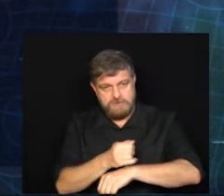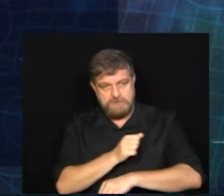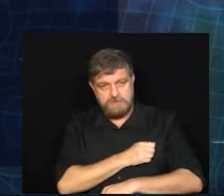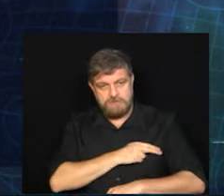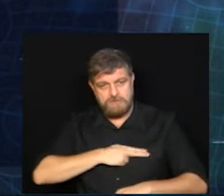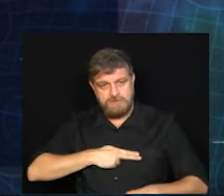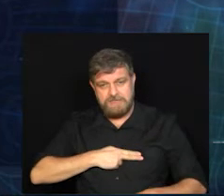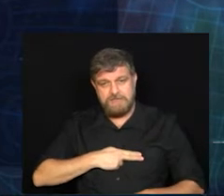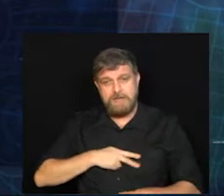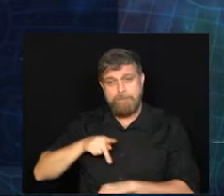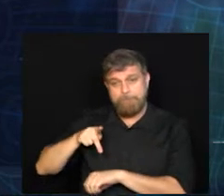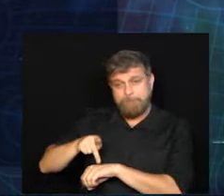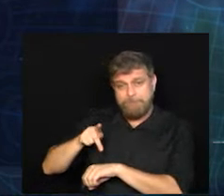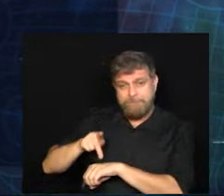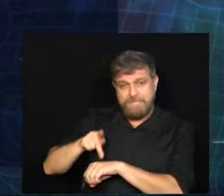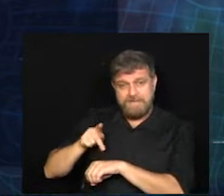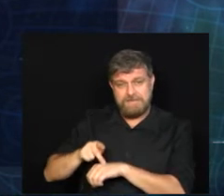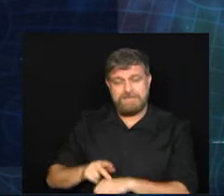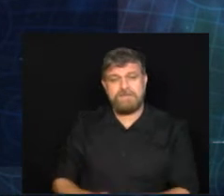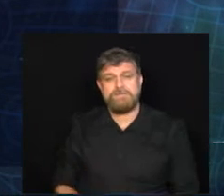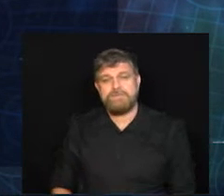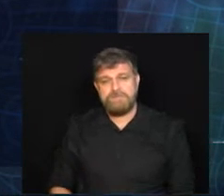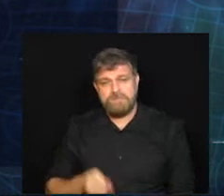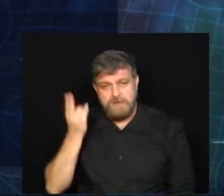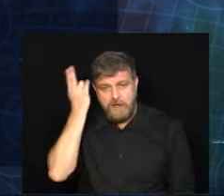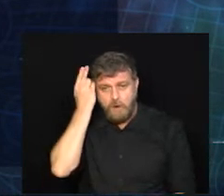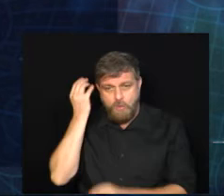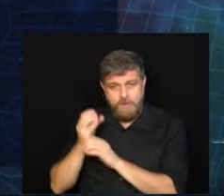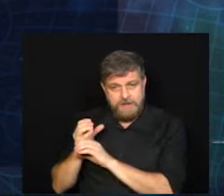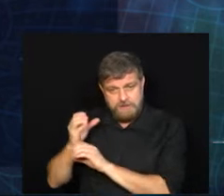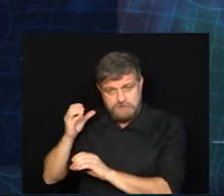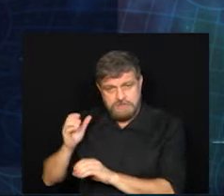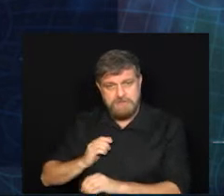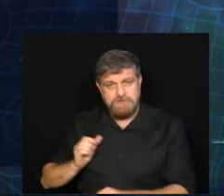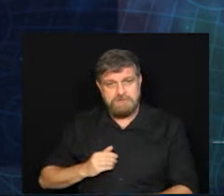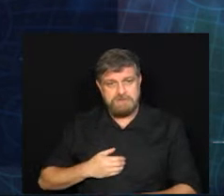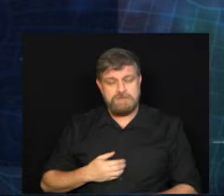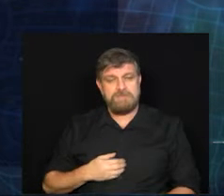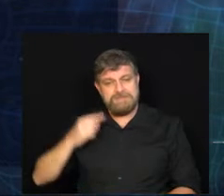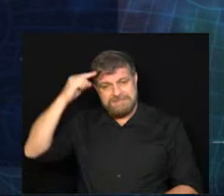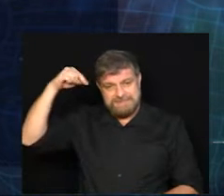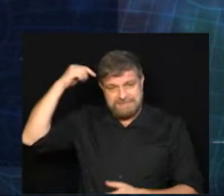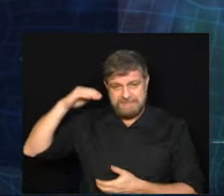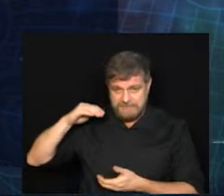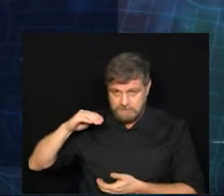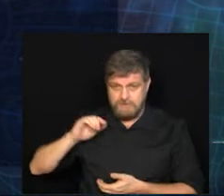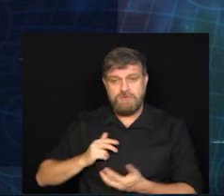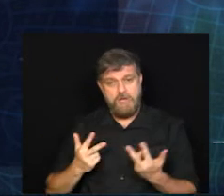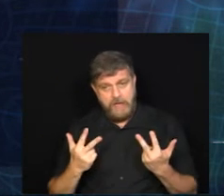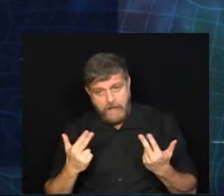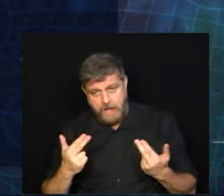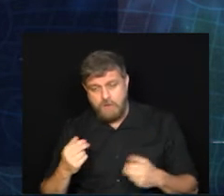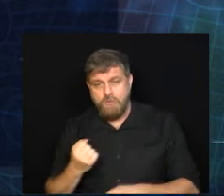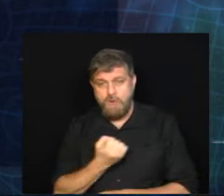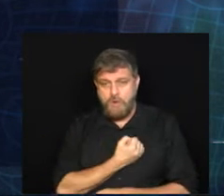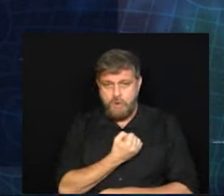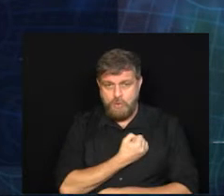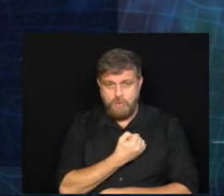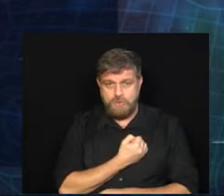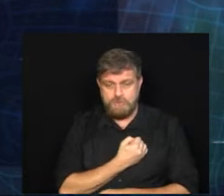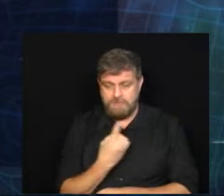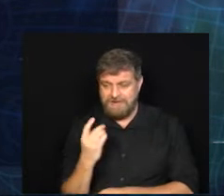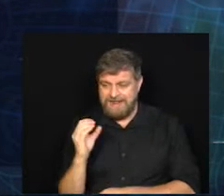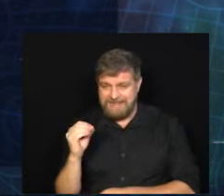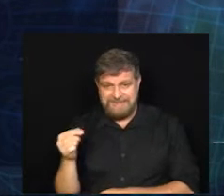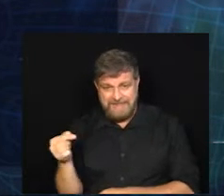Arthur Nogueira, Pedreira, Engenheiro Coelho, Santo Antônio de Posse e, assim como no número de casos, cidades com menos de 10